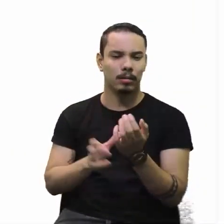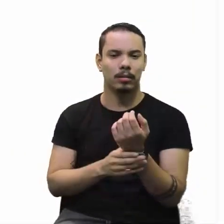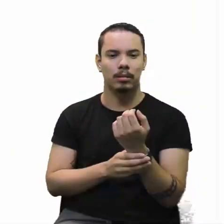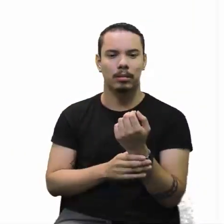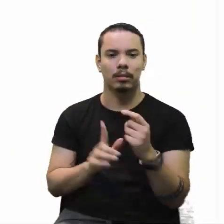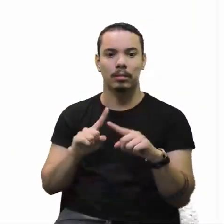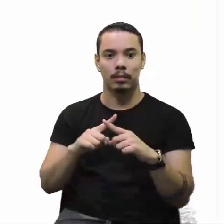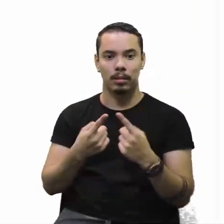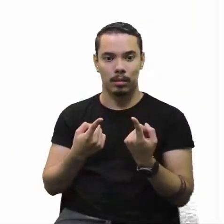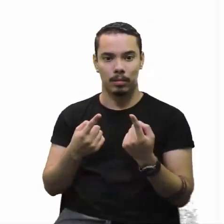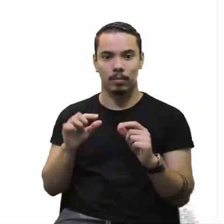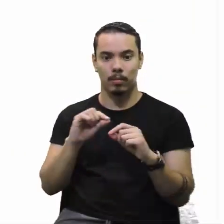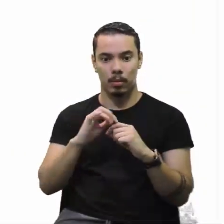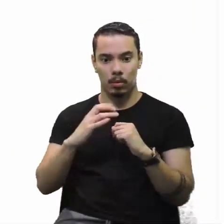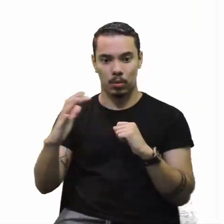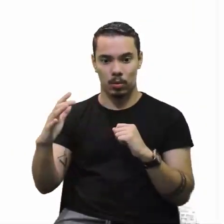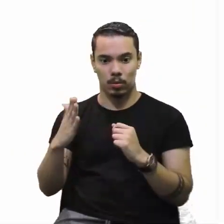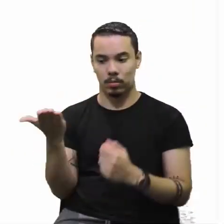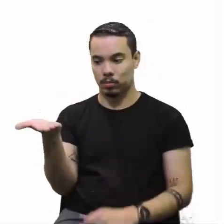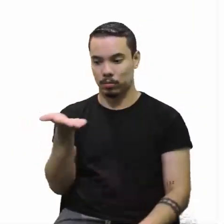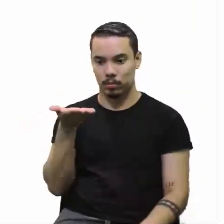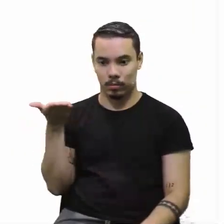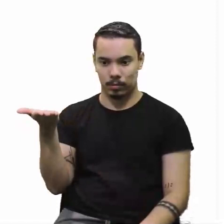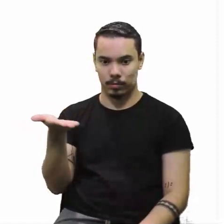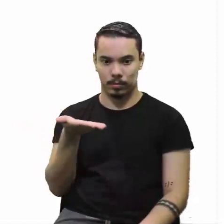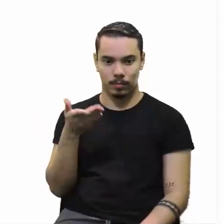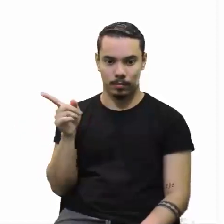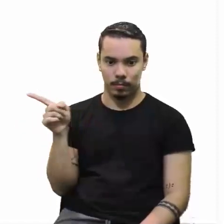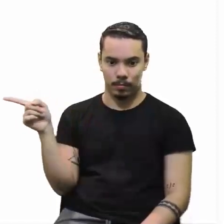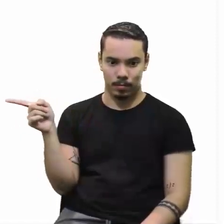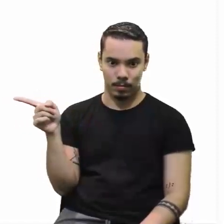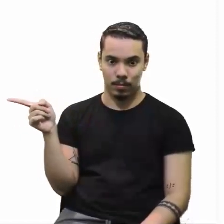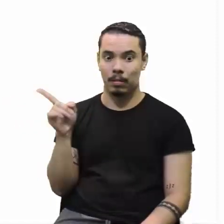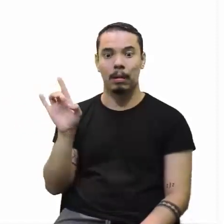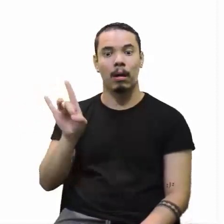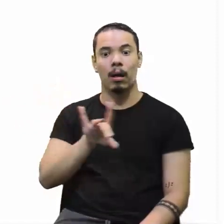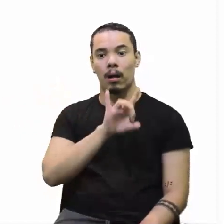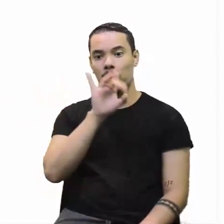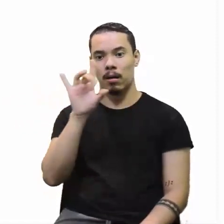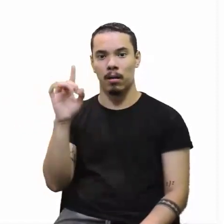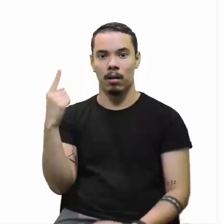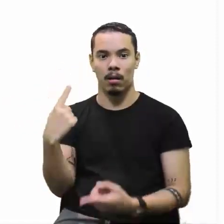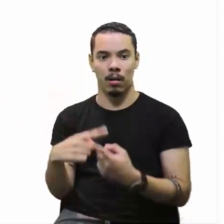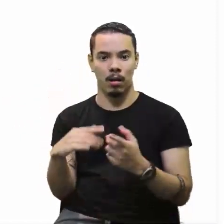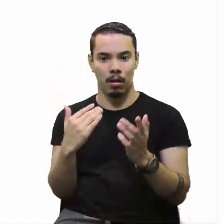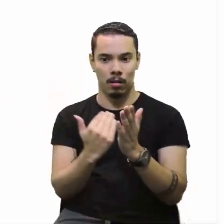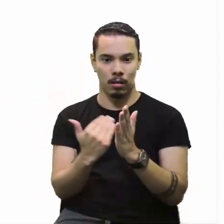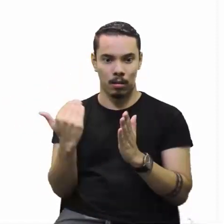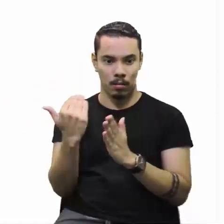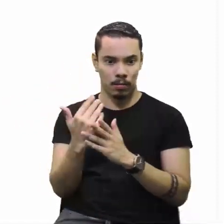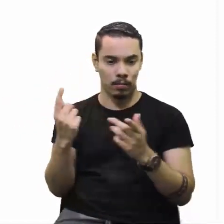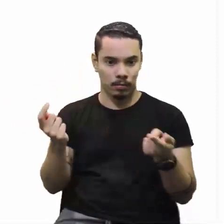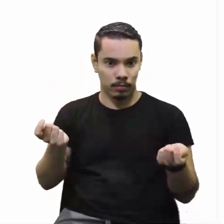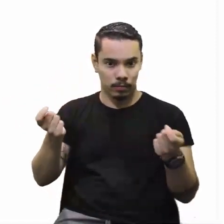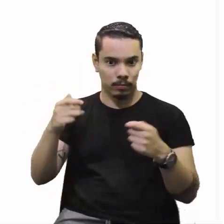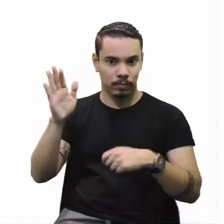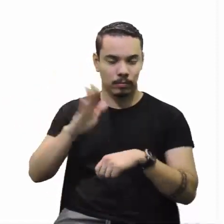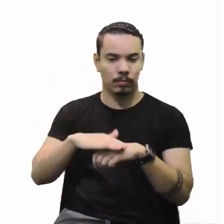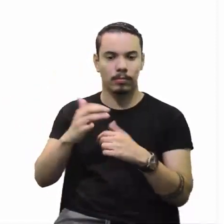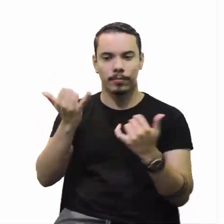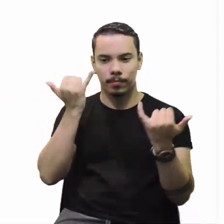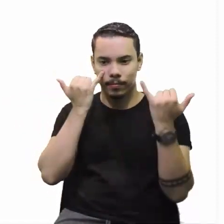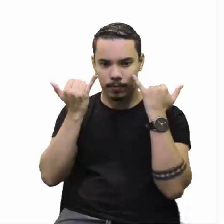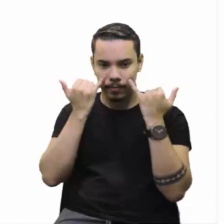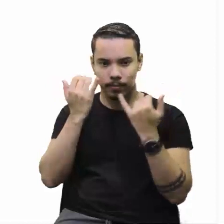micro-ondas são gerados em válvulas eletrônicas especiais devido às altas frequências. Podem carregar mais